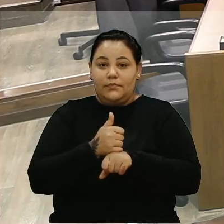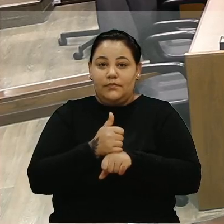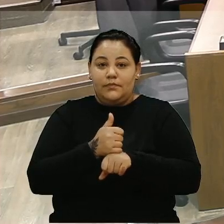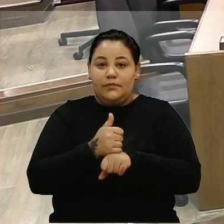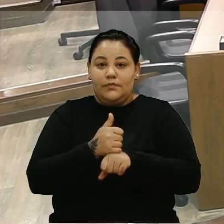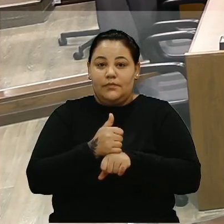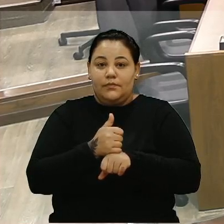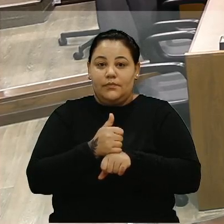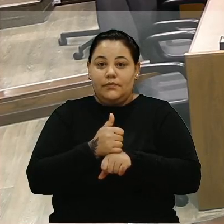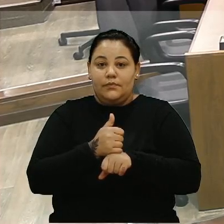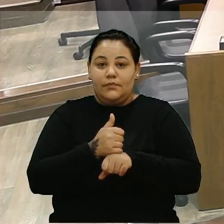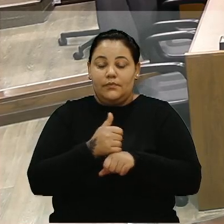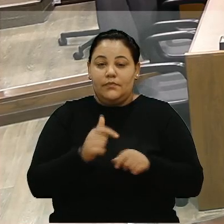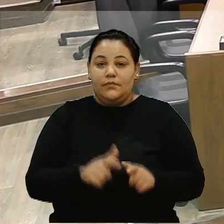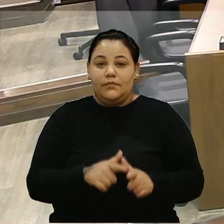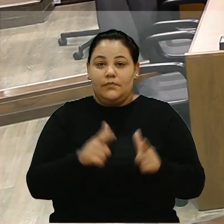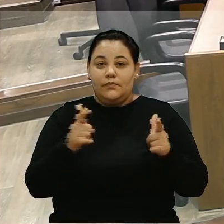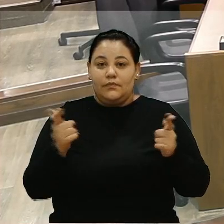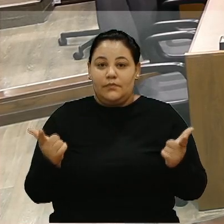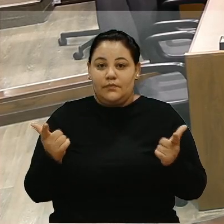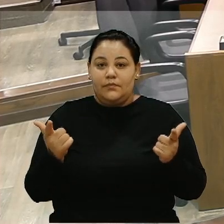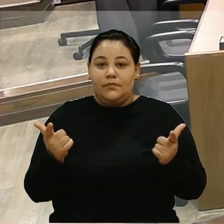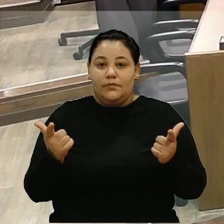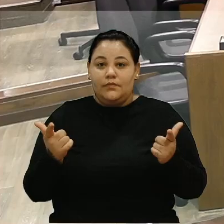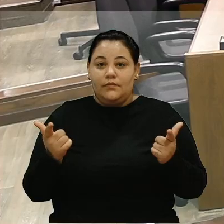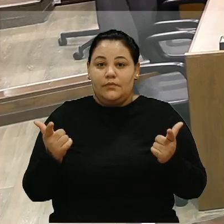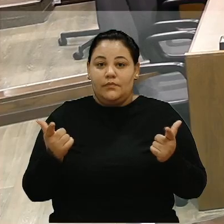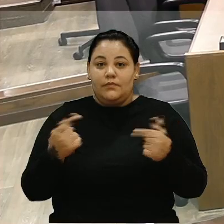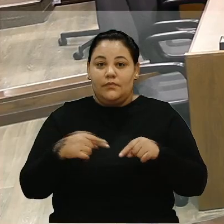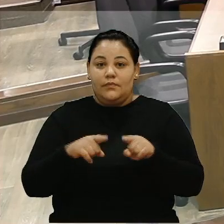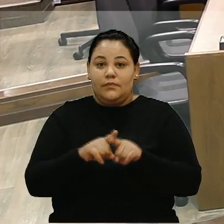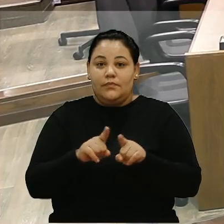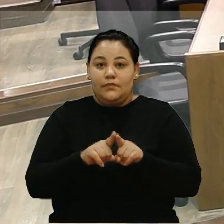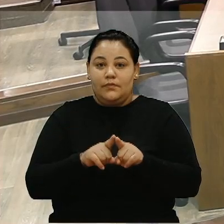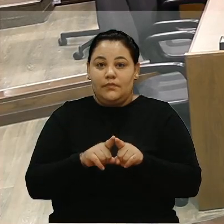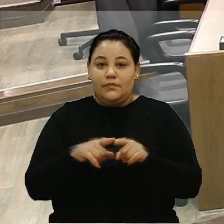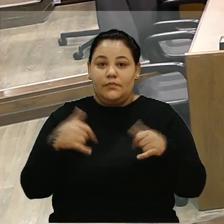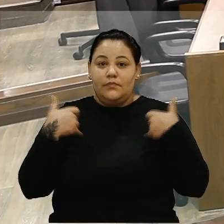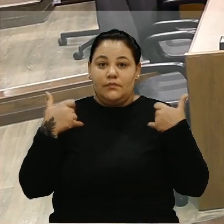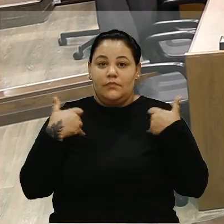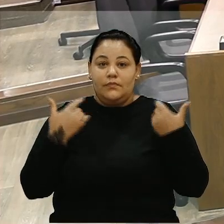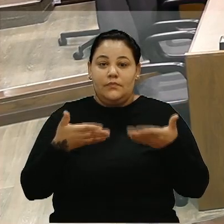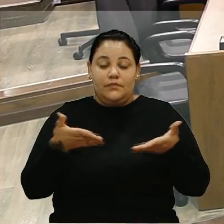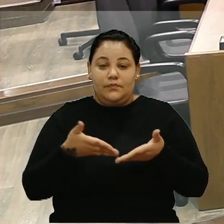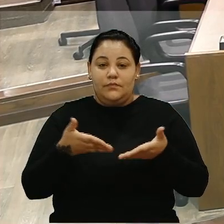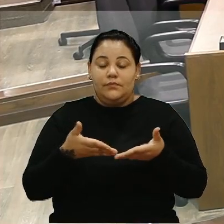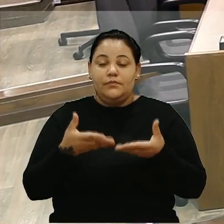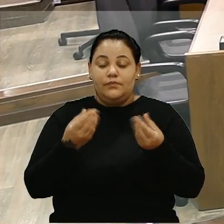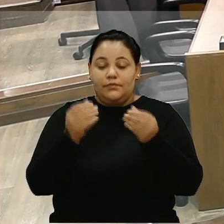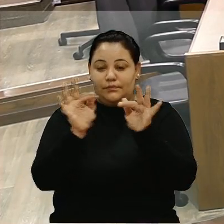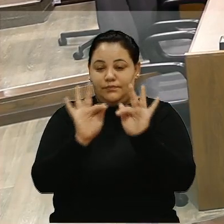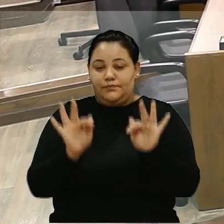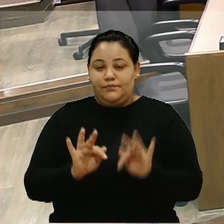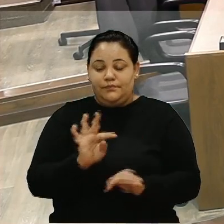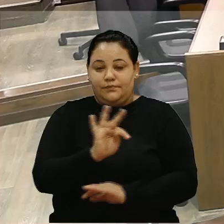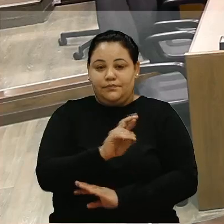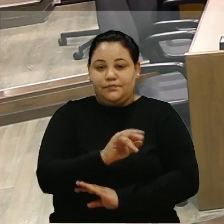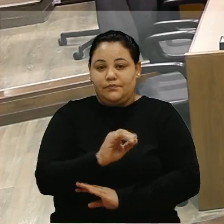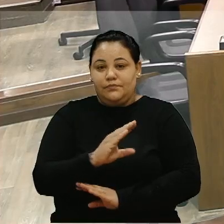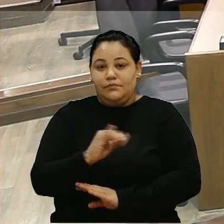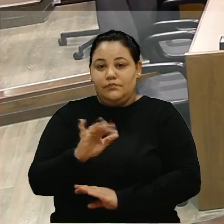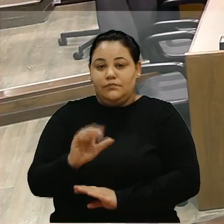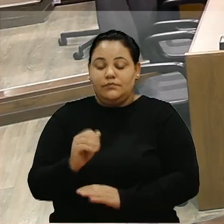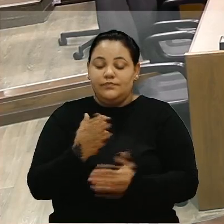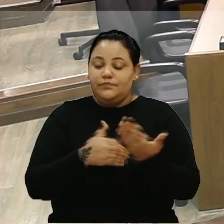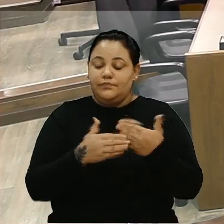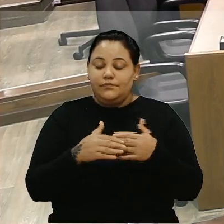casa também, a Trícia Ordovás Sartori, que aniversaria hoje. Então, felicidades, Trícia, toda a felicidade do mundo a